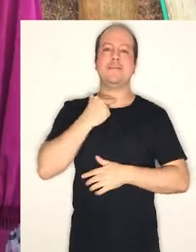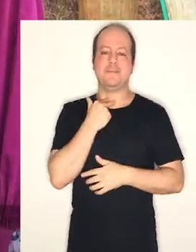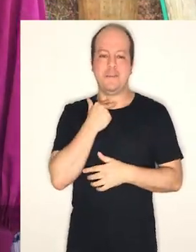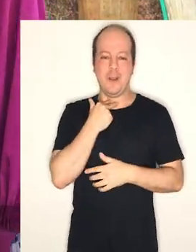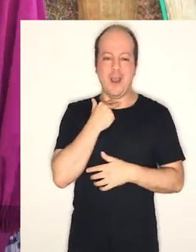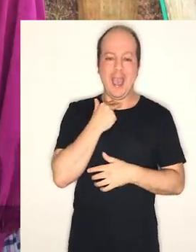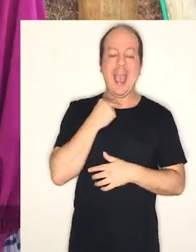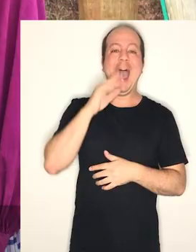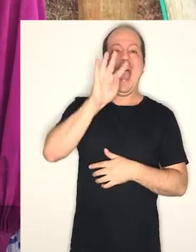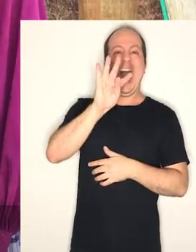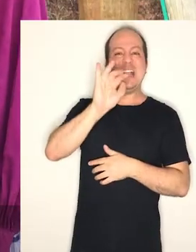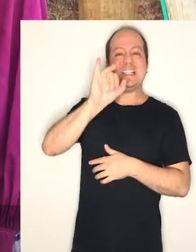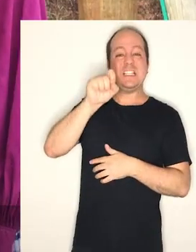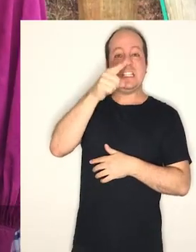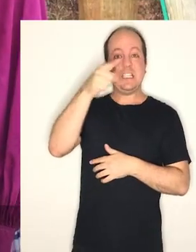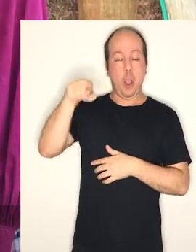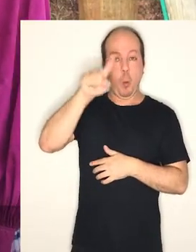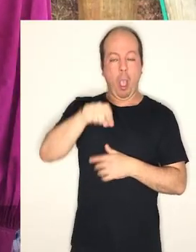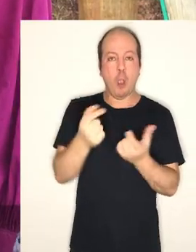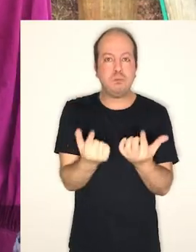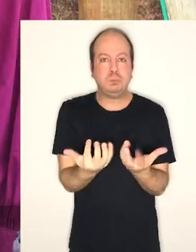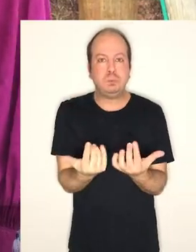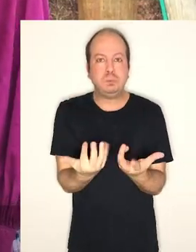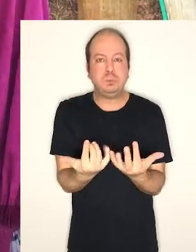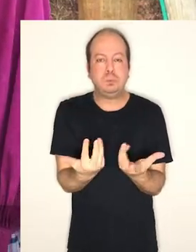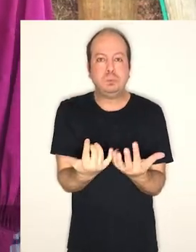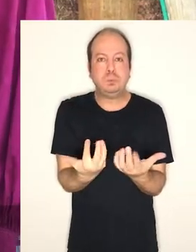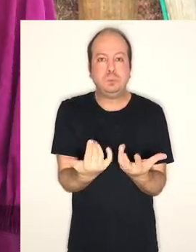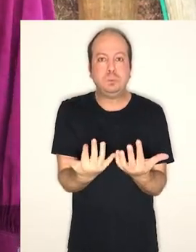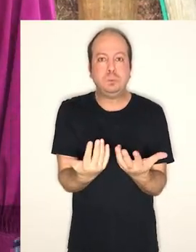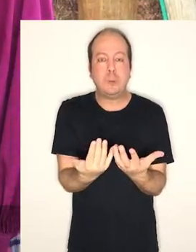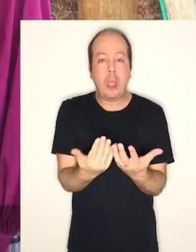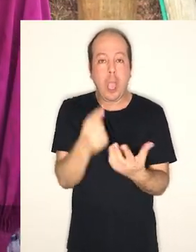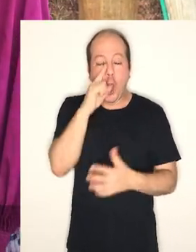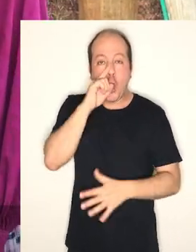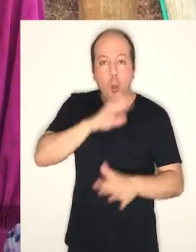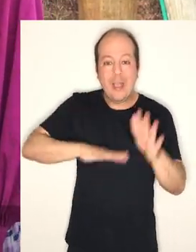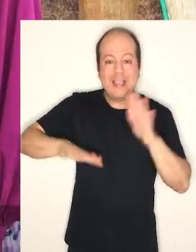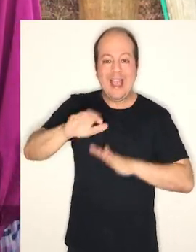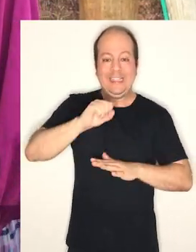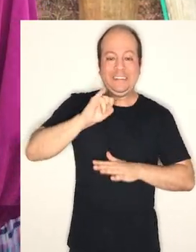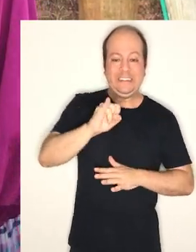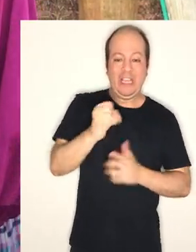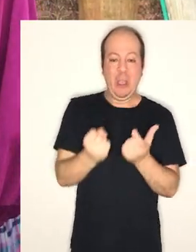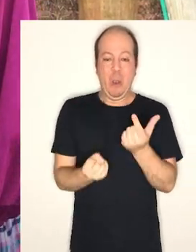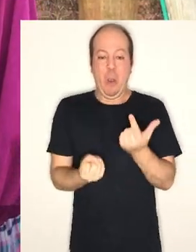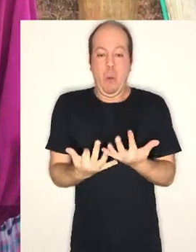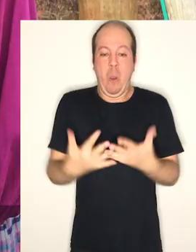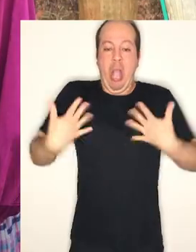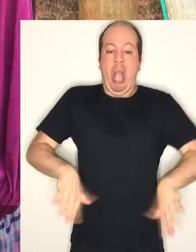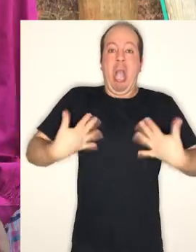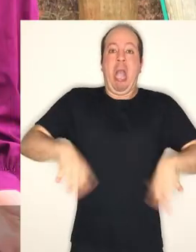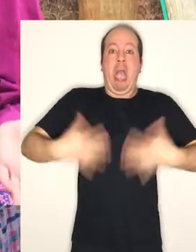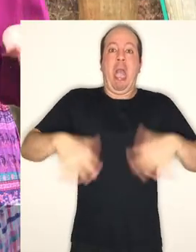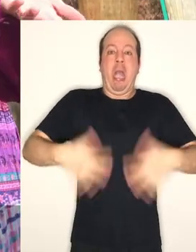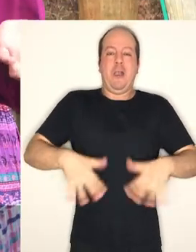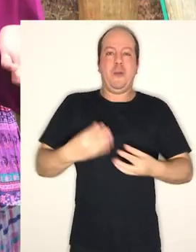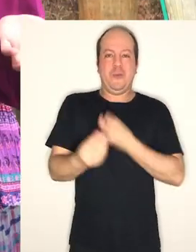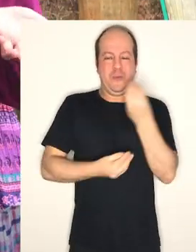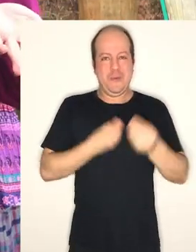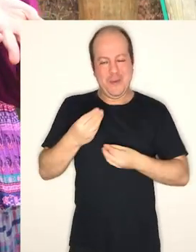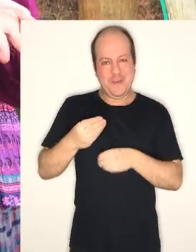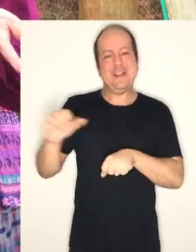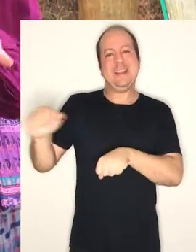O tição é a brasa que está queimando para fazer o sabão no tacho. E se esbarra na brasa, desanda o